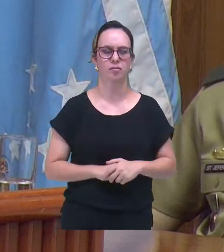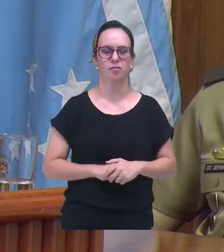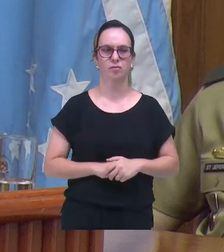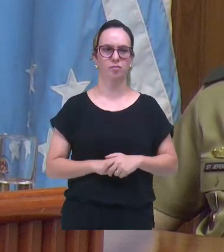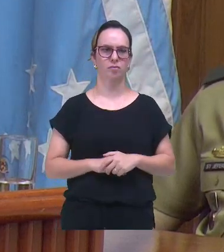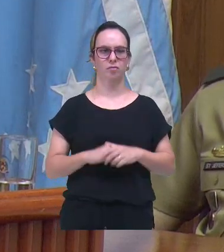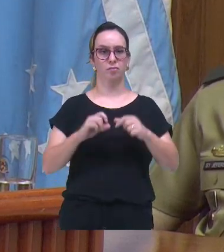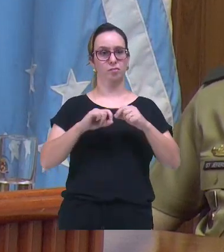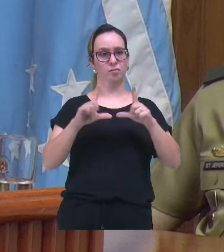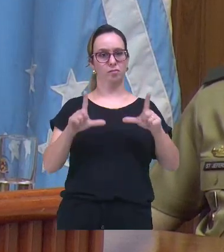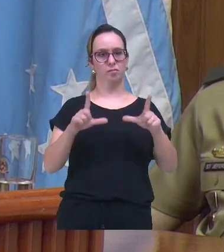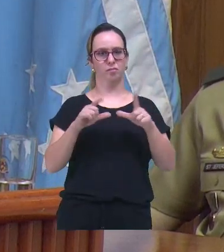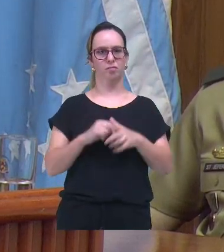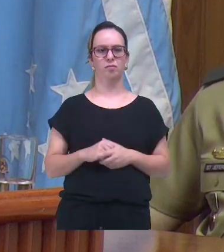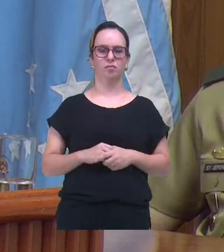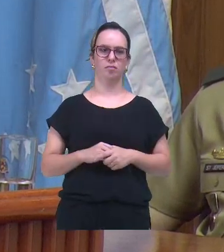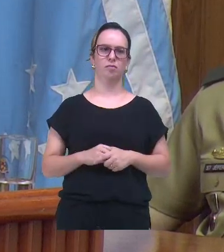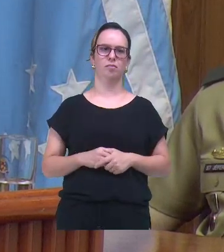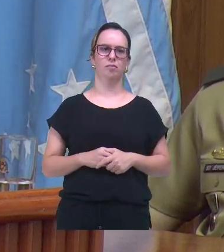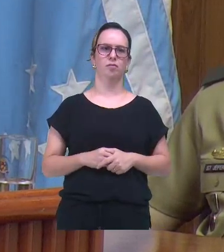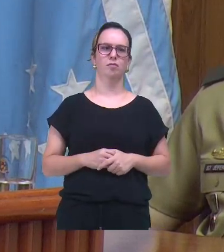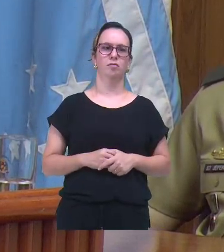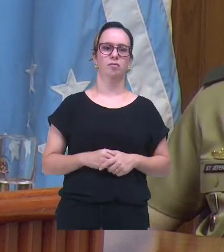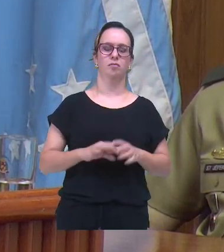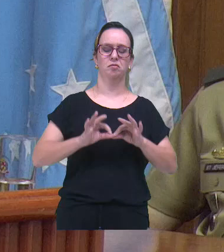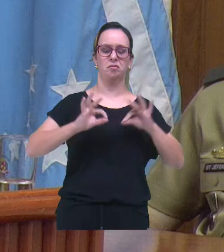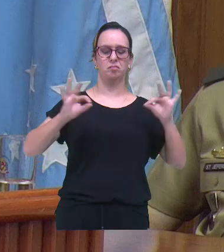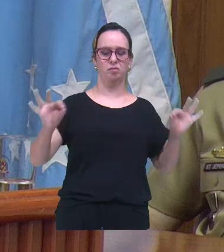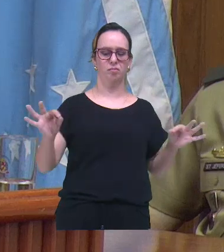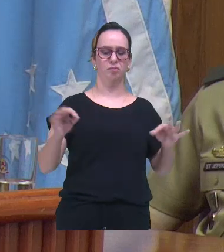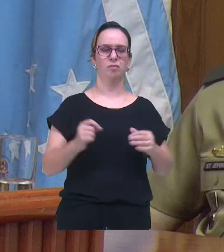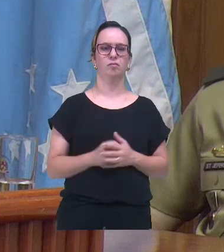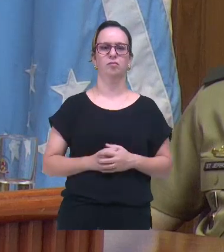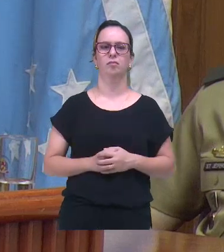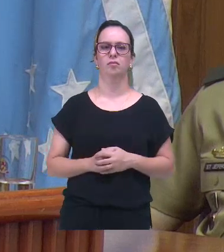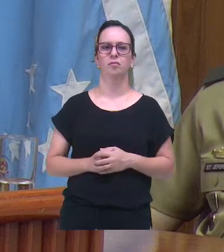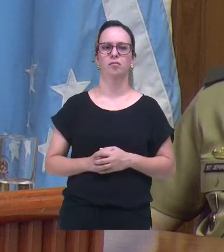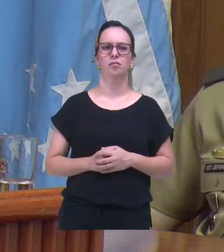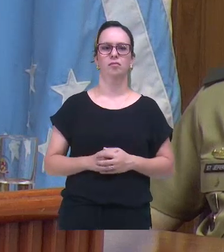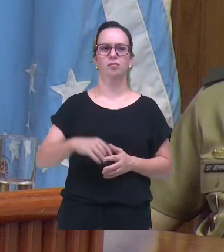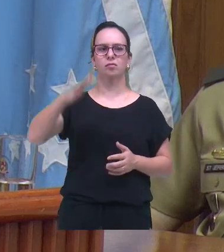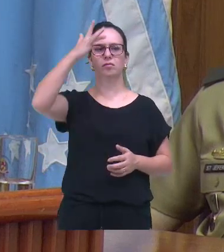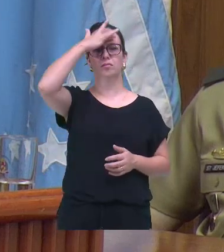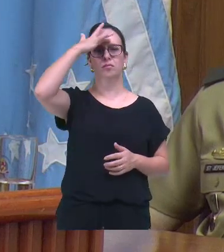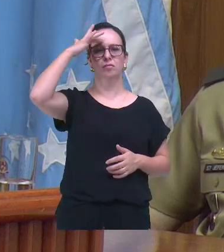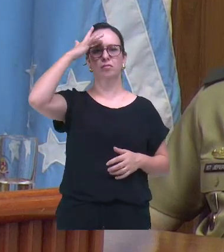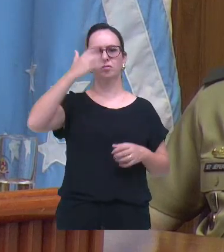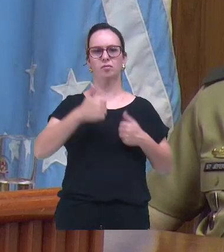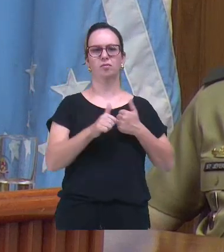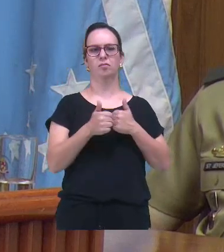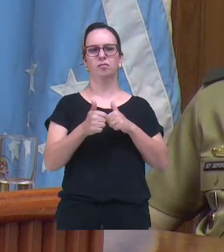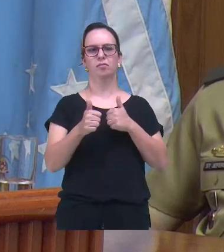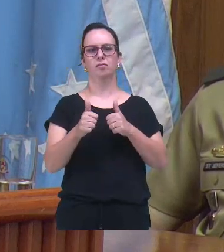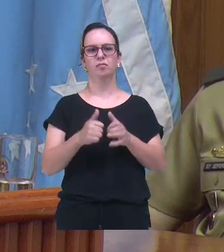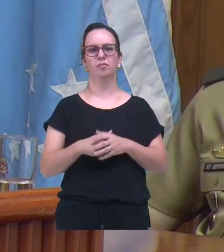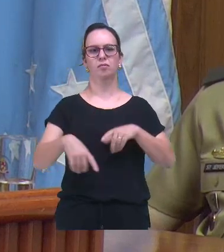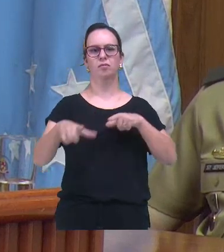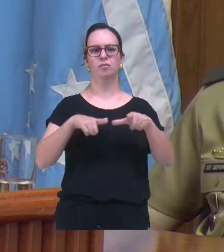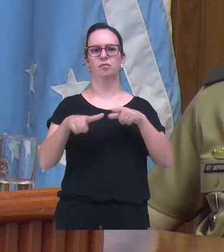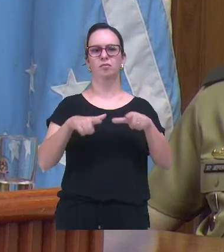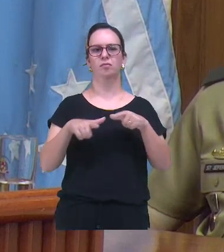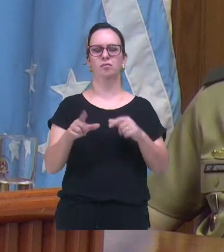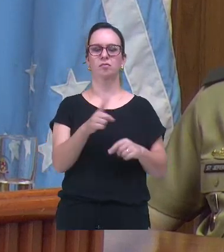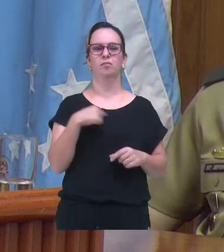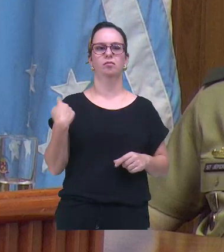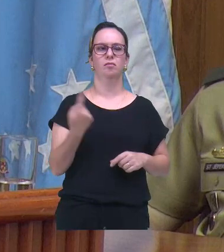aberto, num raio de 40 quilômetros. E as pessoas acompanham os trabalhos, nós